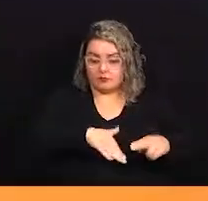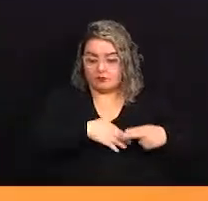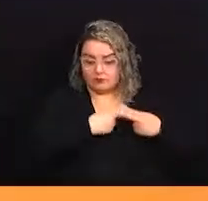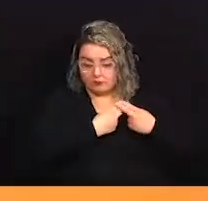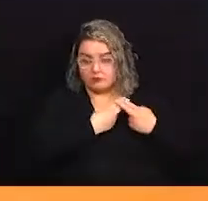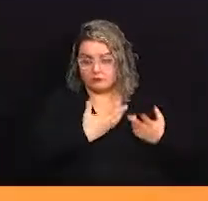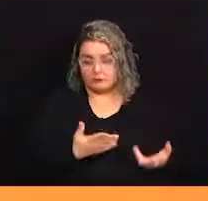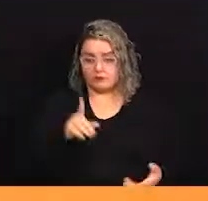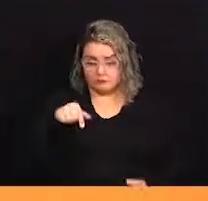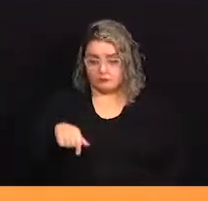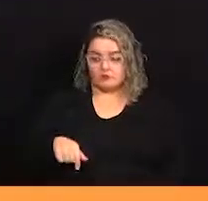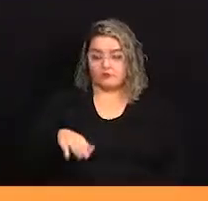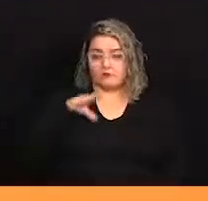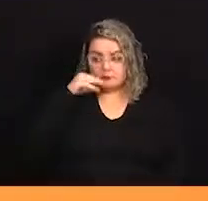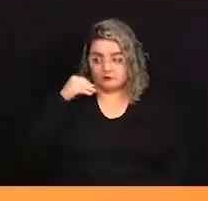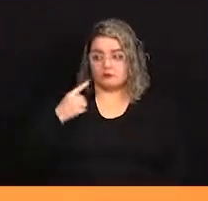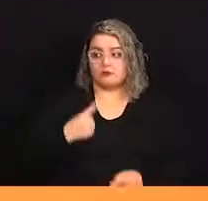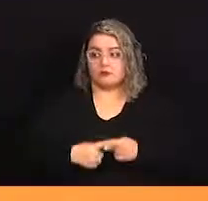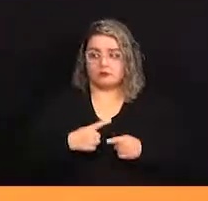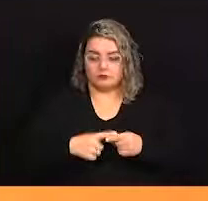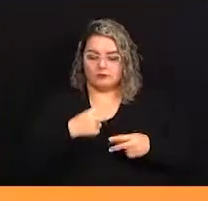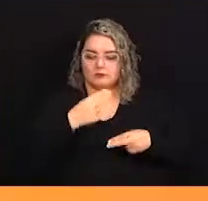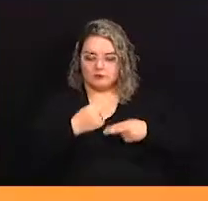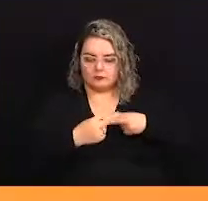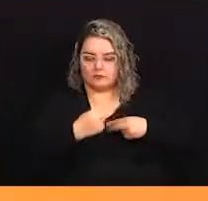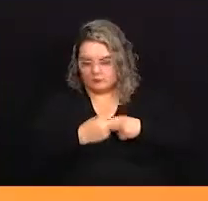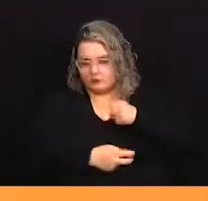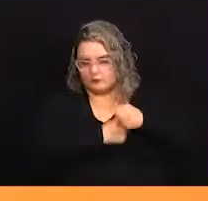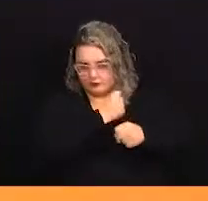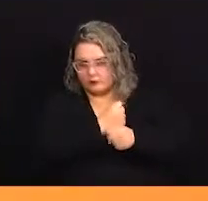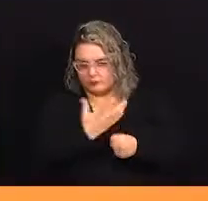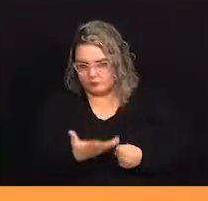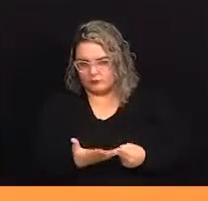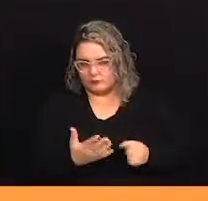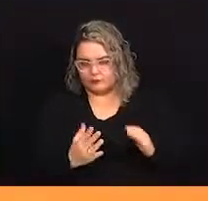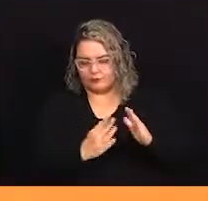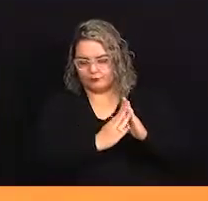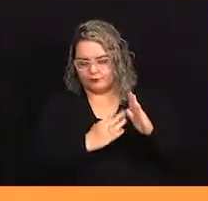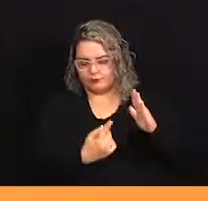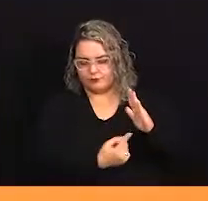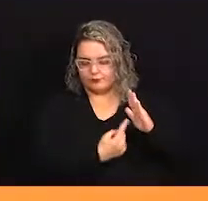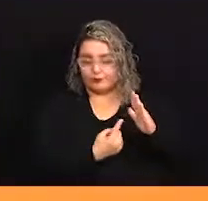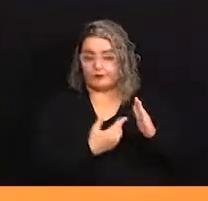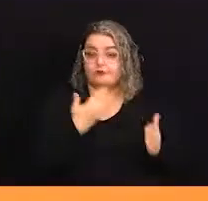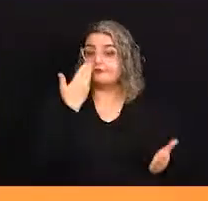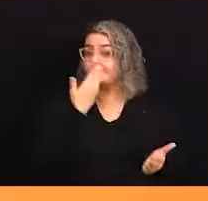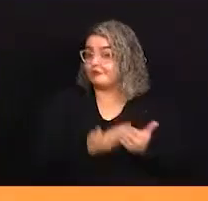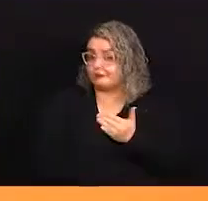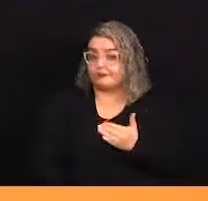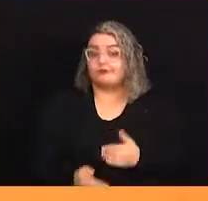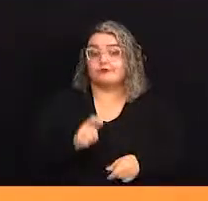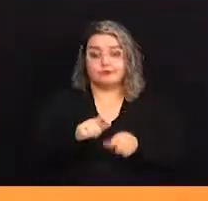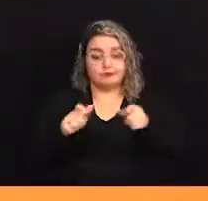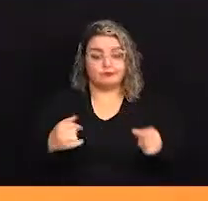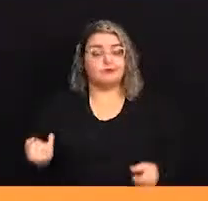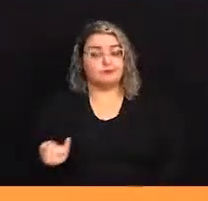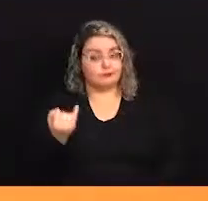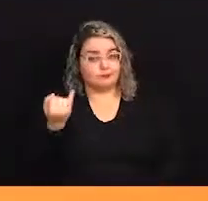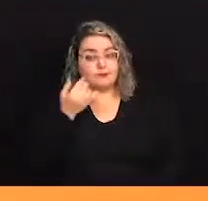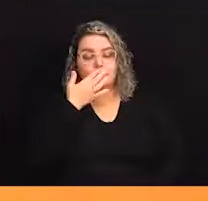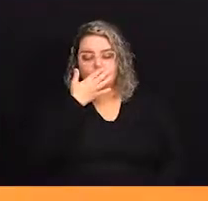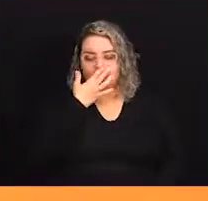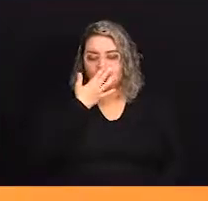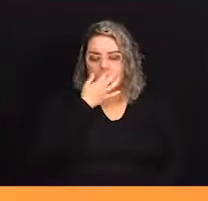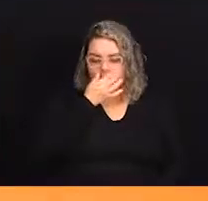adolescência especificamente, porque eles passaram 2 anos trancados dentro de casa, muita gente perdeu pessoas próximas,